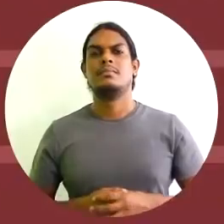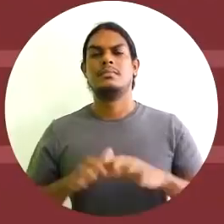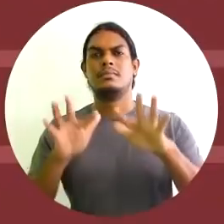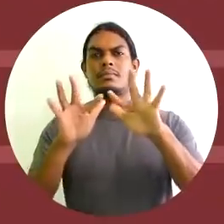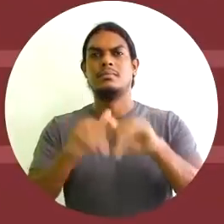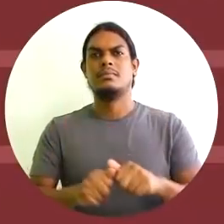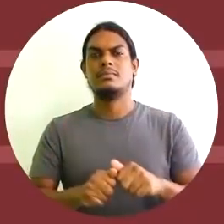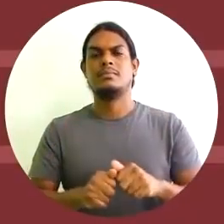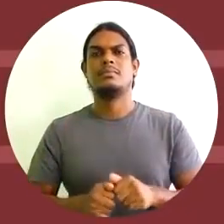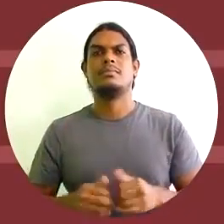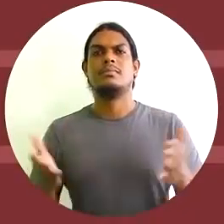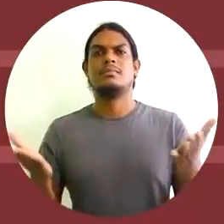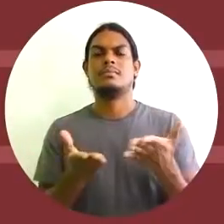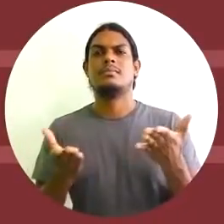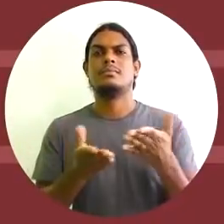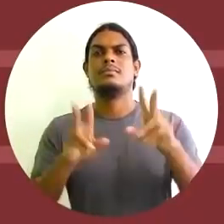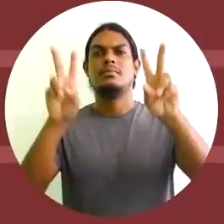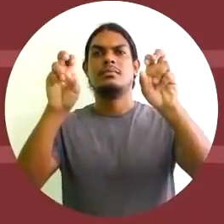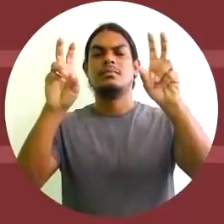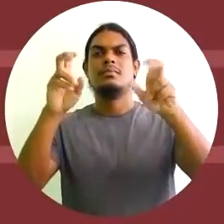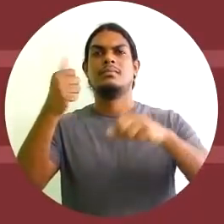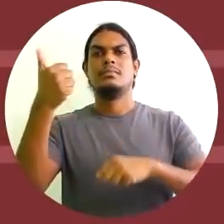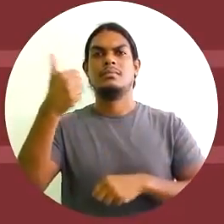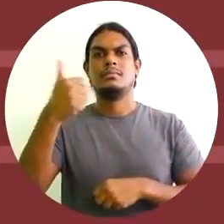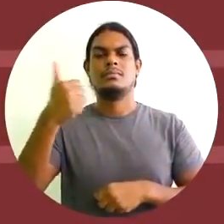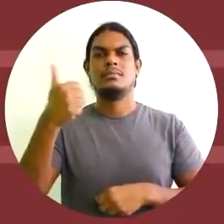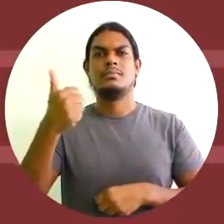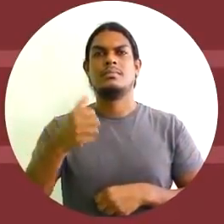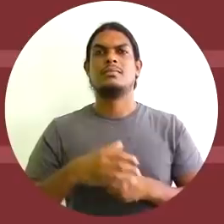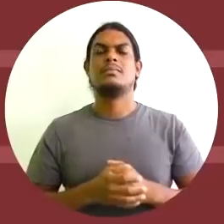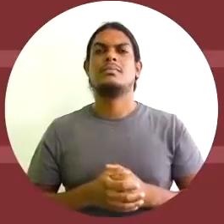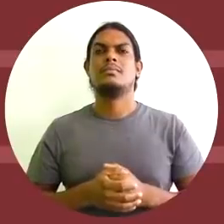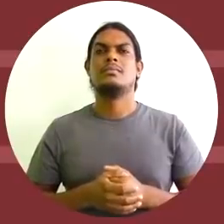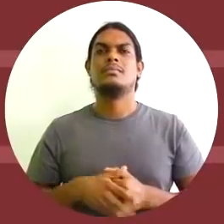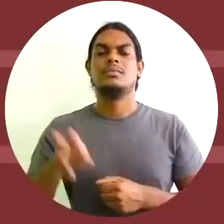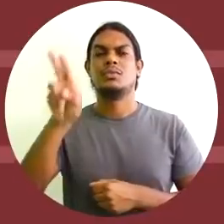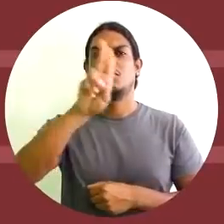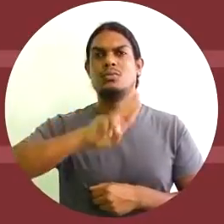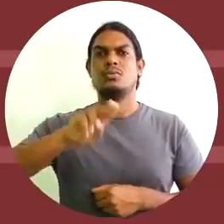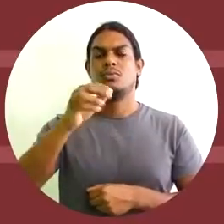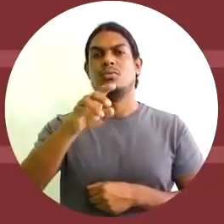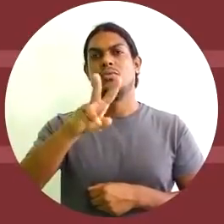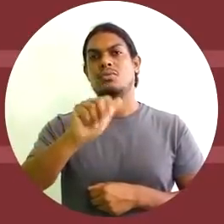Finalizamos assim a competência 1. Acesse o portal do